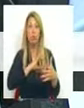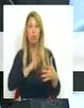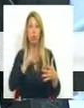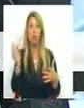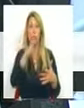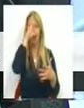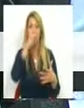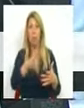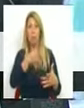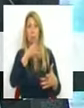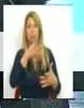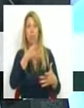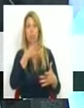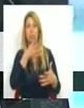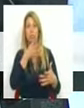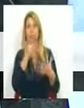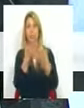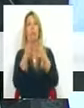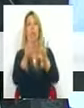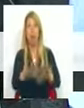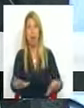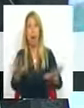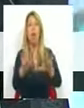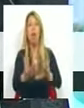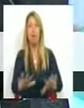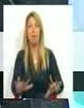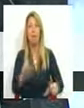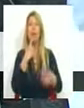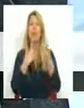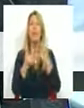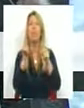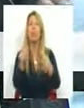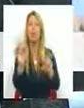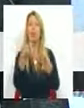é que provocou uma acalmia. A pergunta não foi essa.